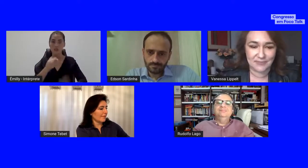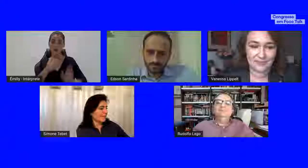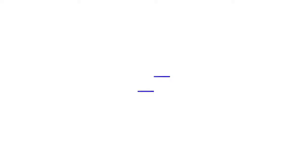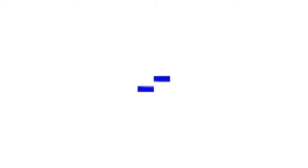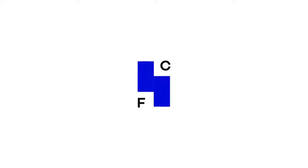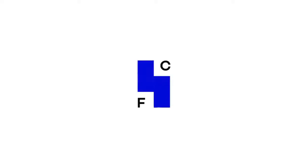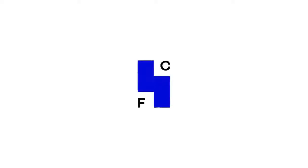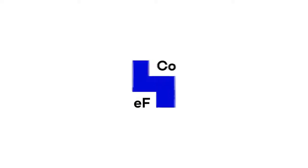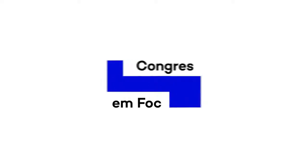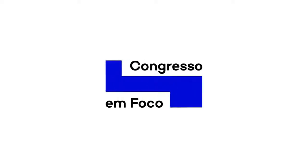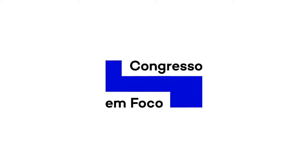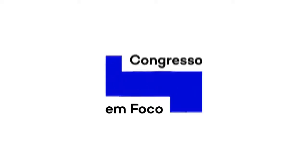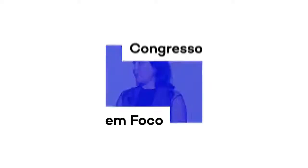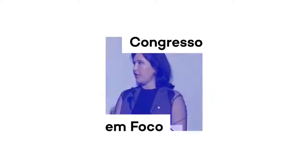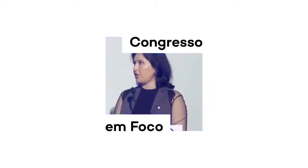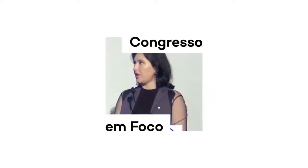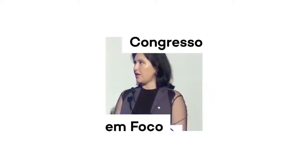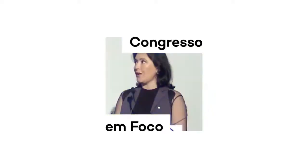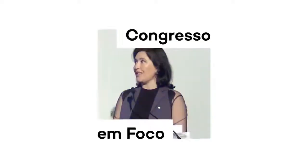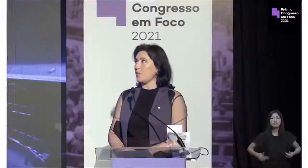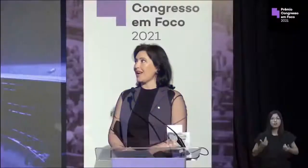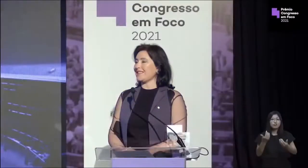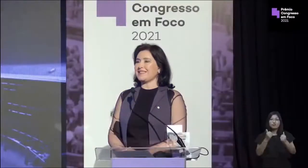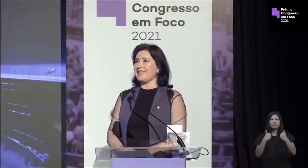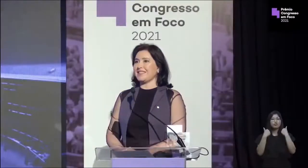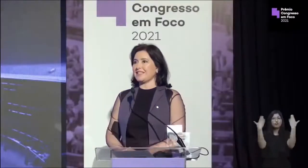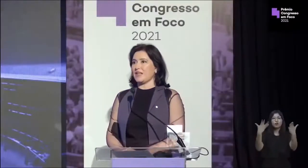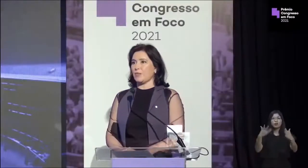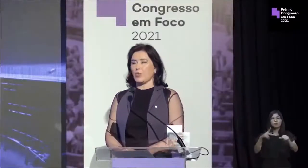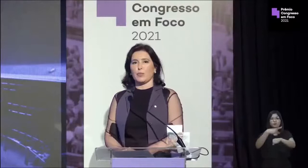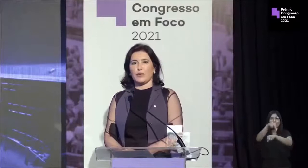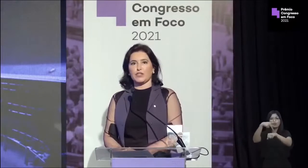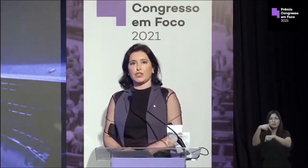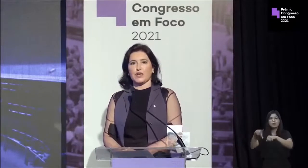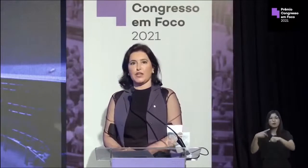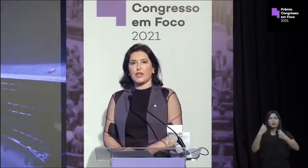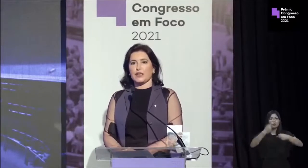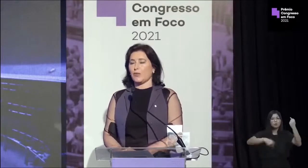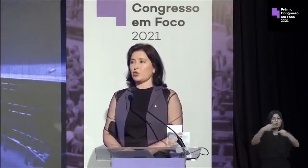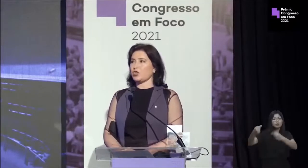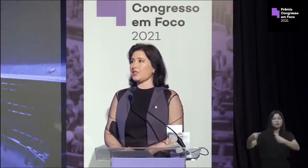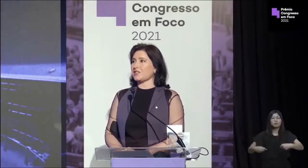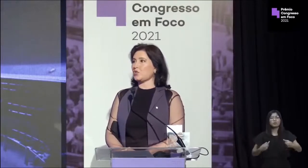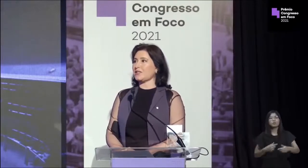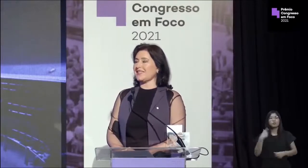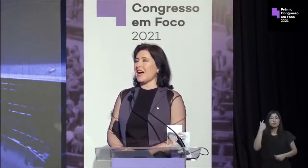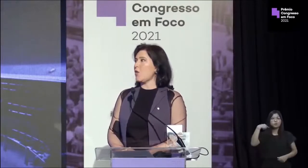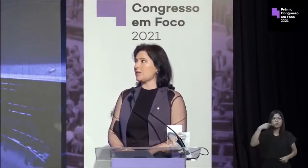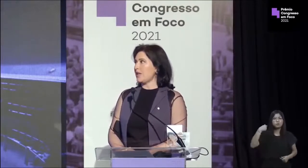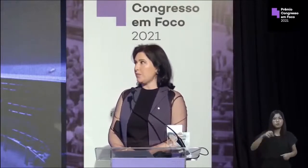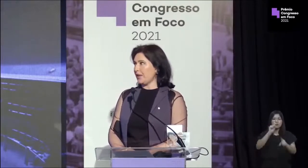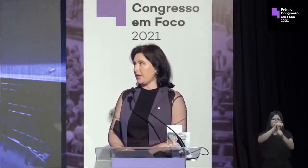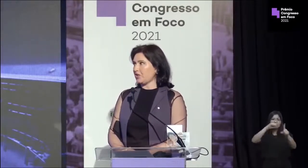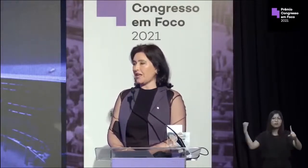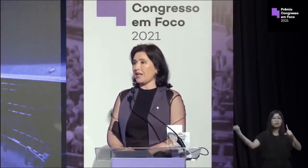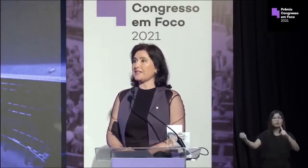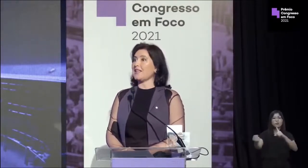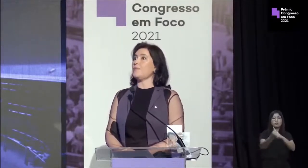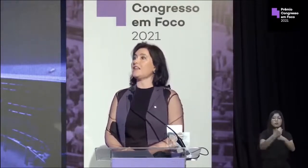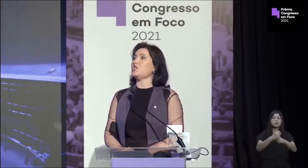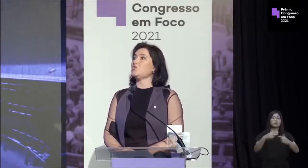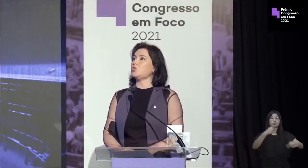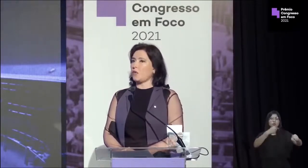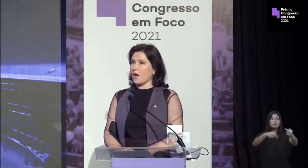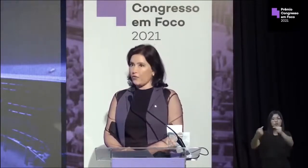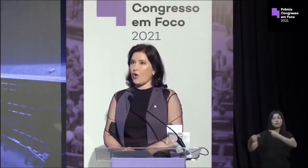senadora. Não há nada fora da política. Não há democracia sem a boa política. Não há justiça social sem política